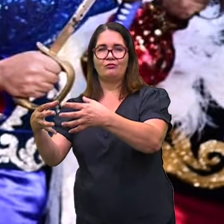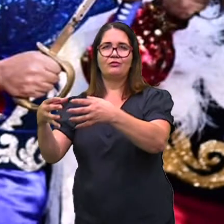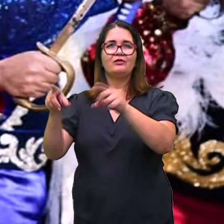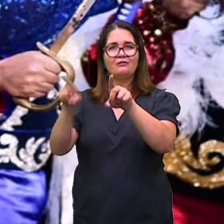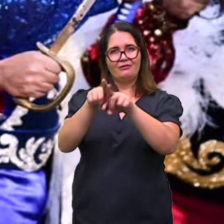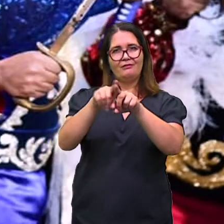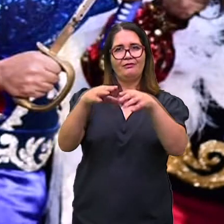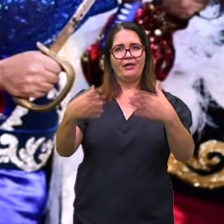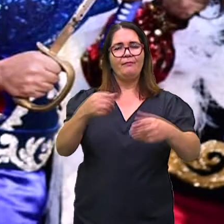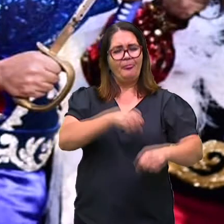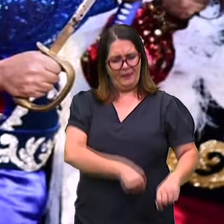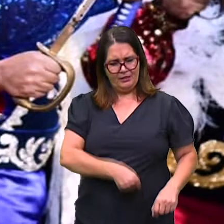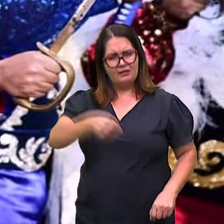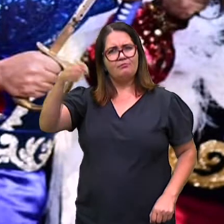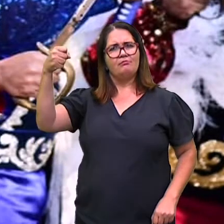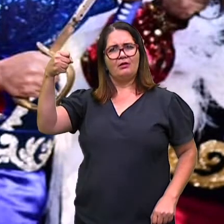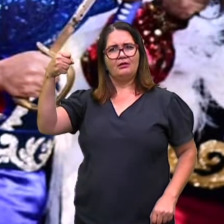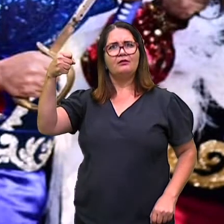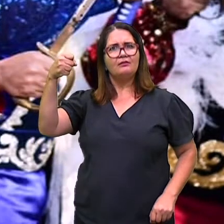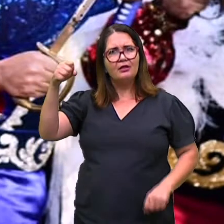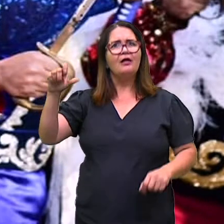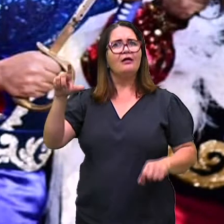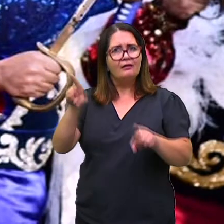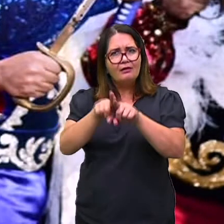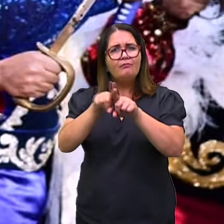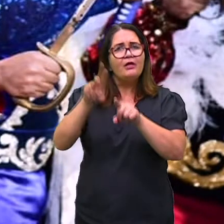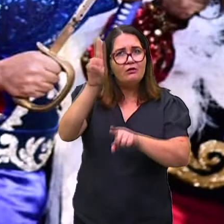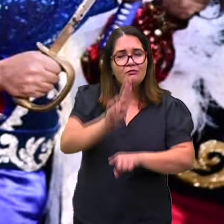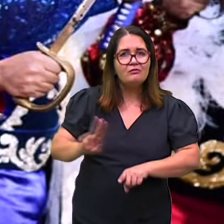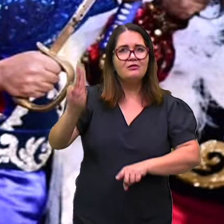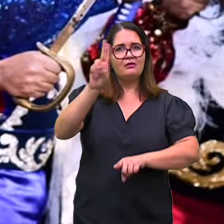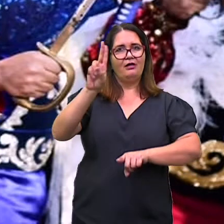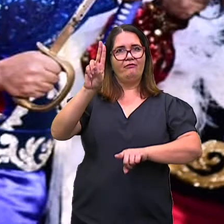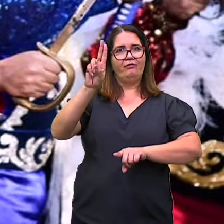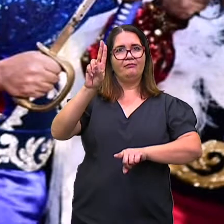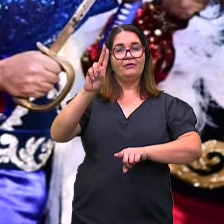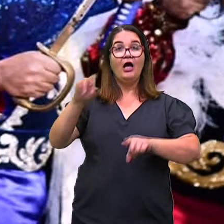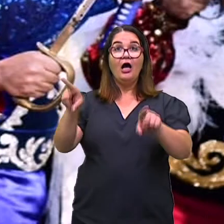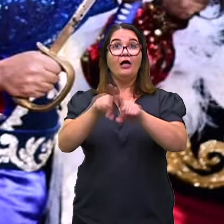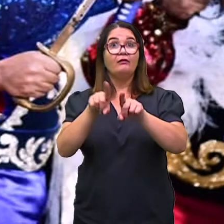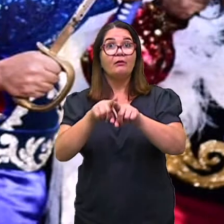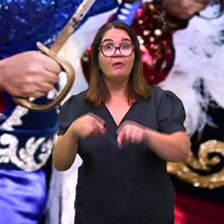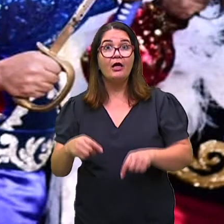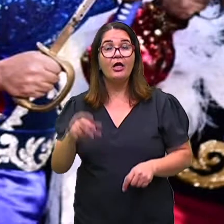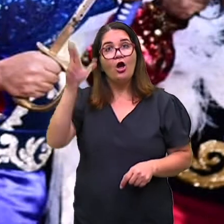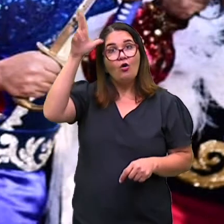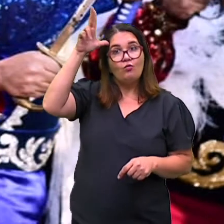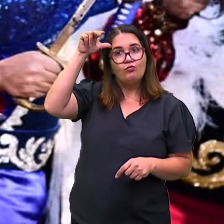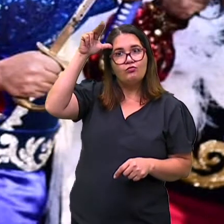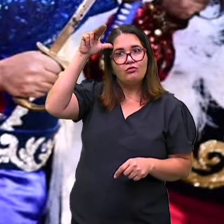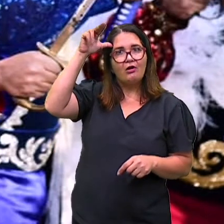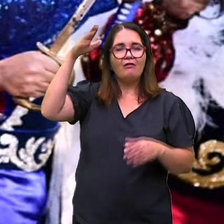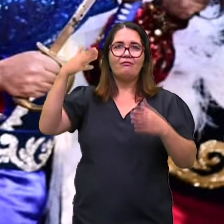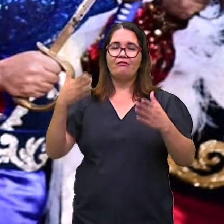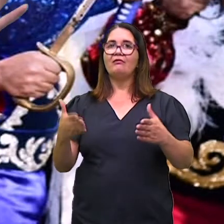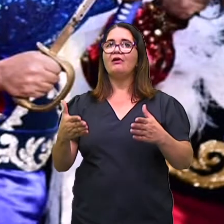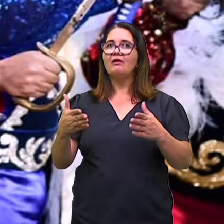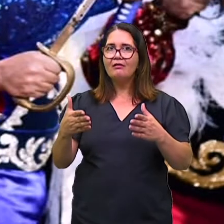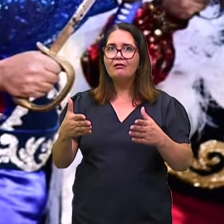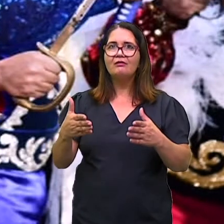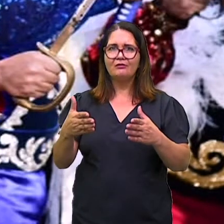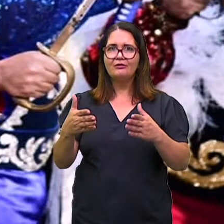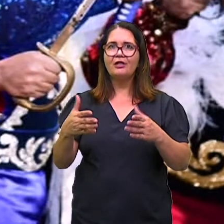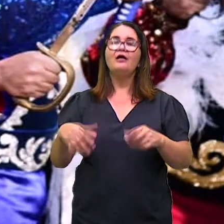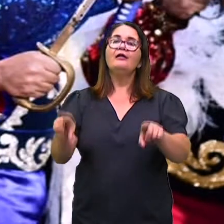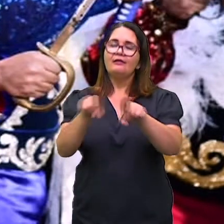combate. Os cavalos também são amplamente ornamentados. Eles não podem ficar de